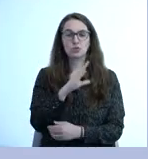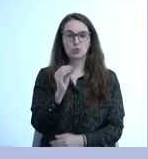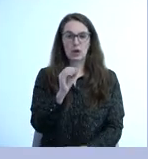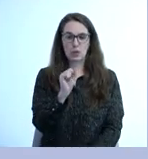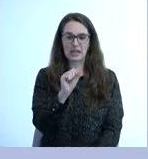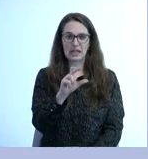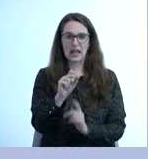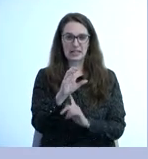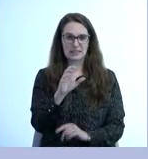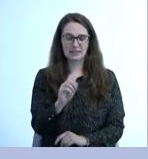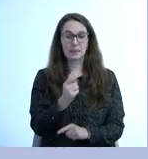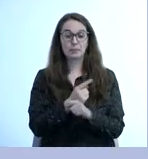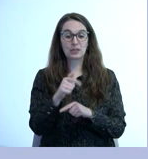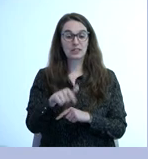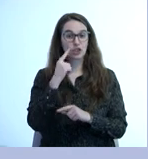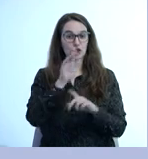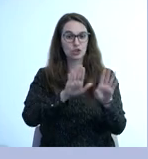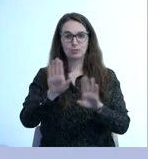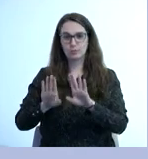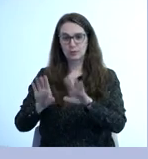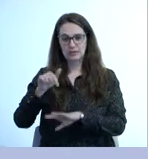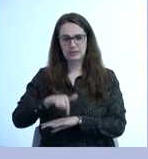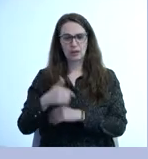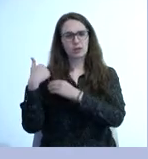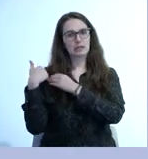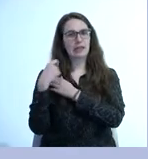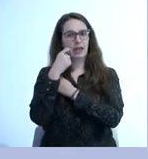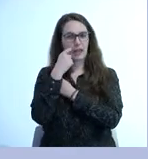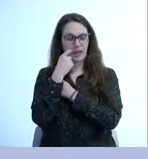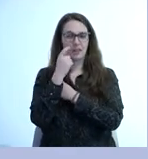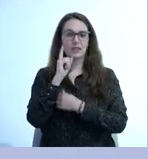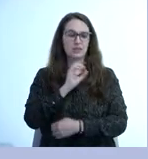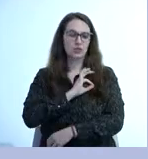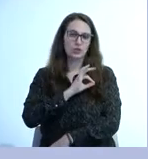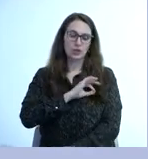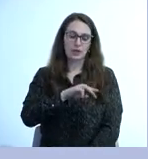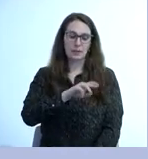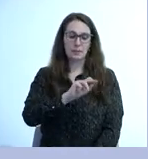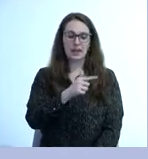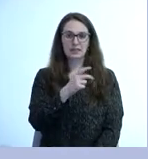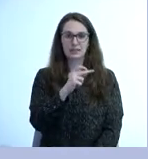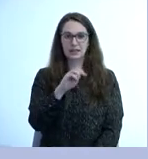Graça, que com esta exposição da responsabilidade da curadora Marta Sequeira